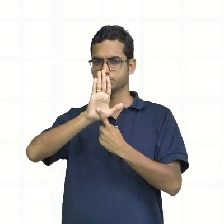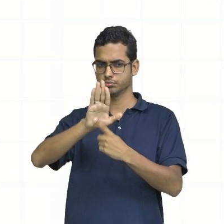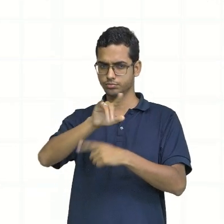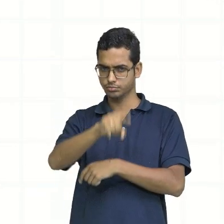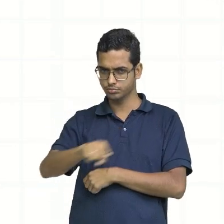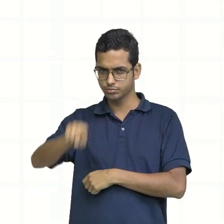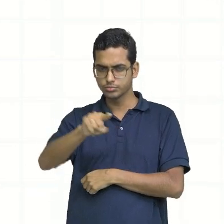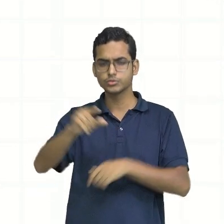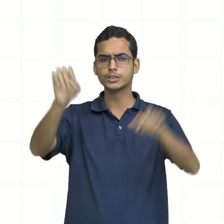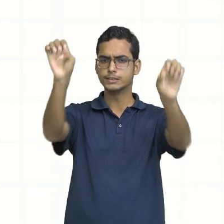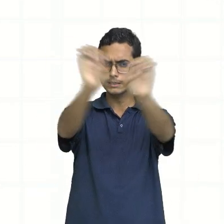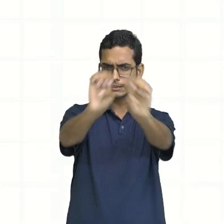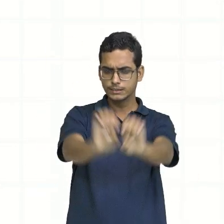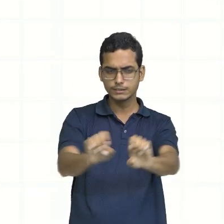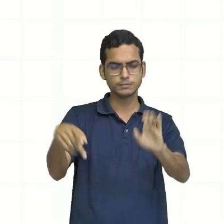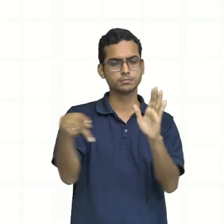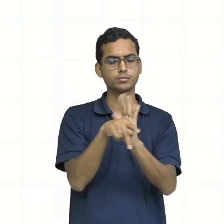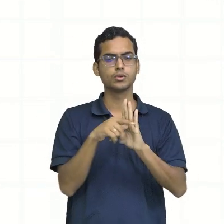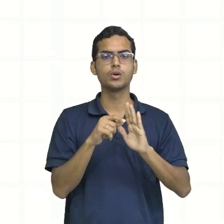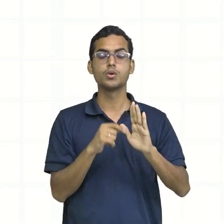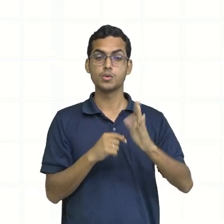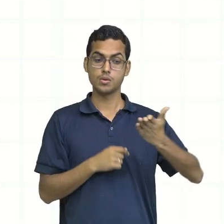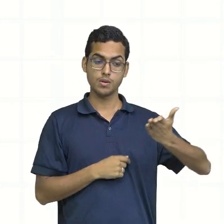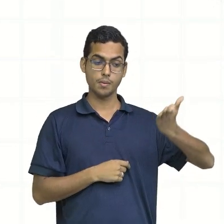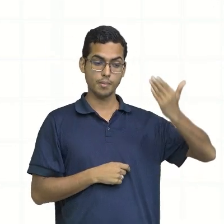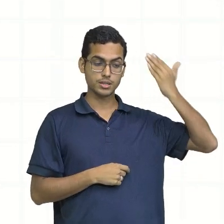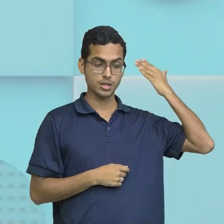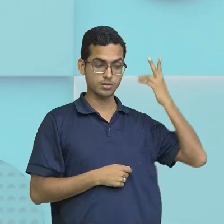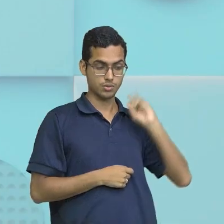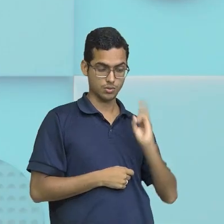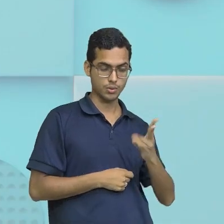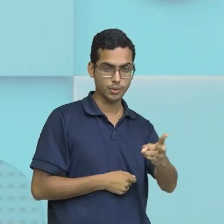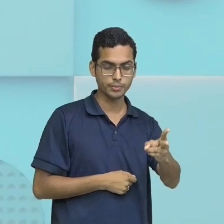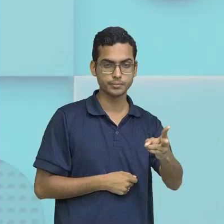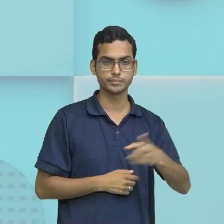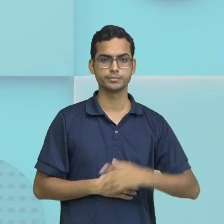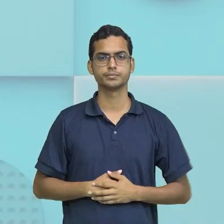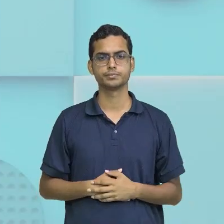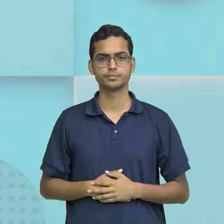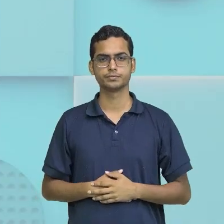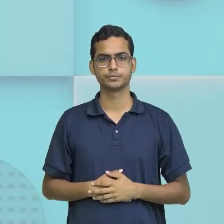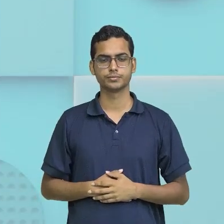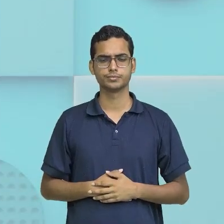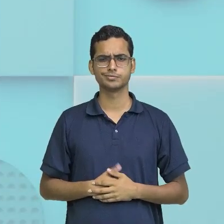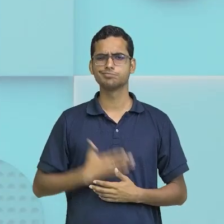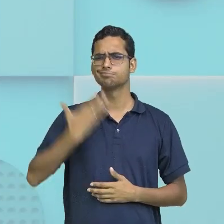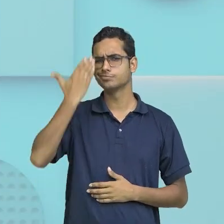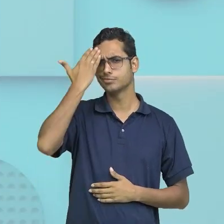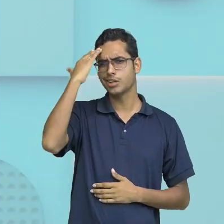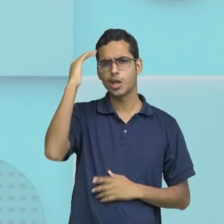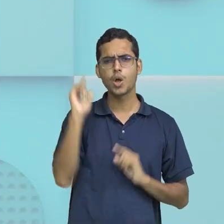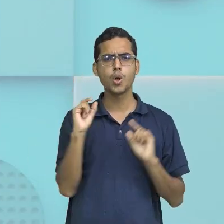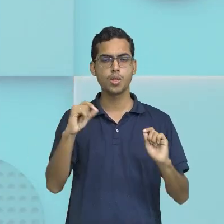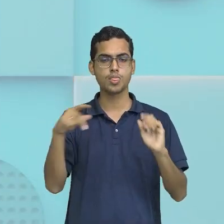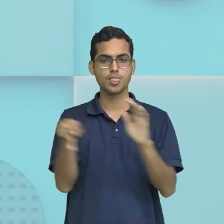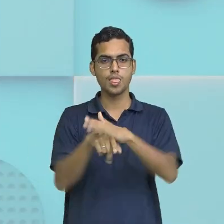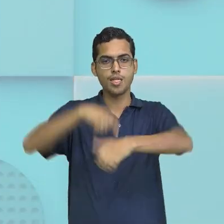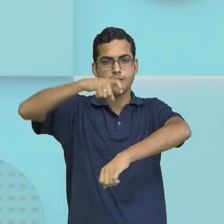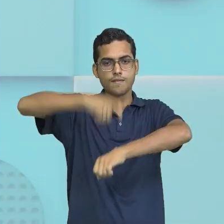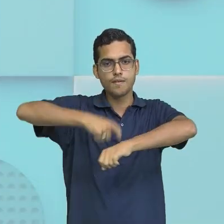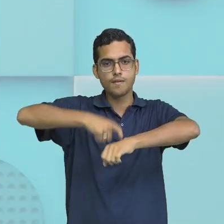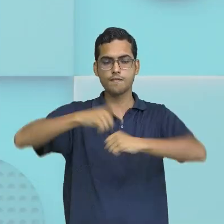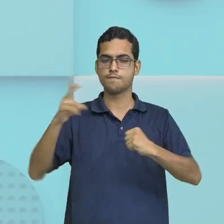vocês a estrutura do past continuous, tá? A gente só precisa compreender que esses dois tempos verbais são dois